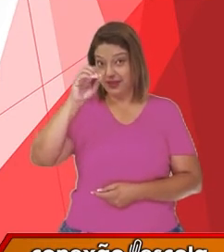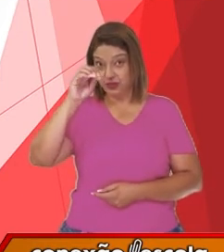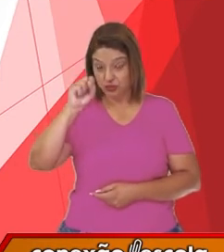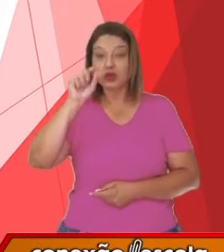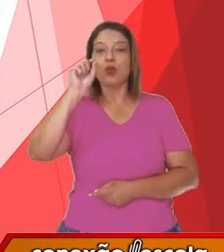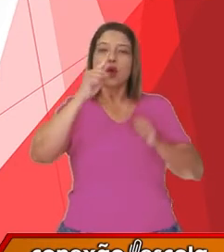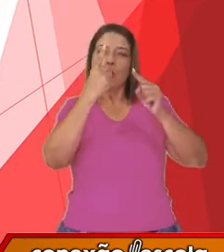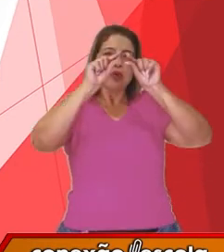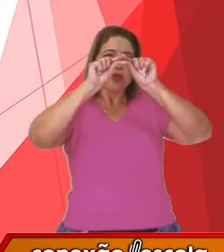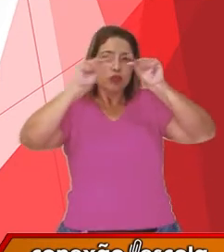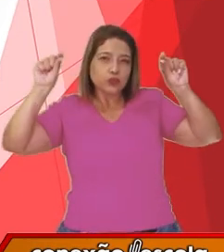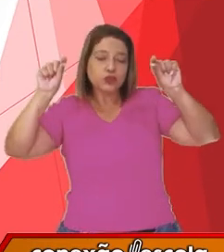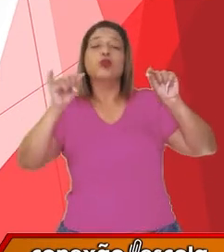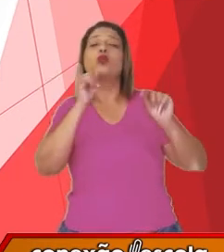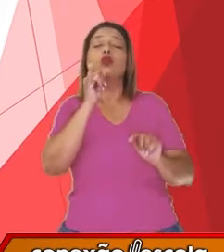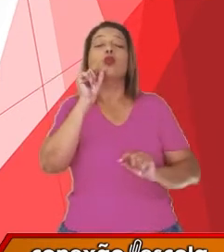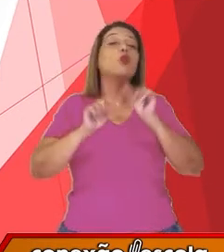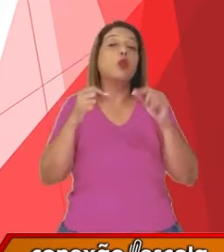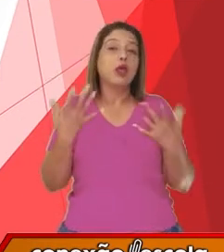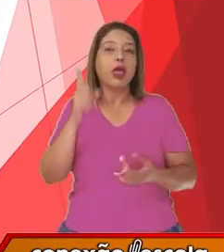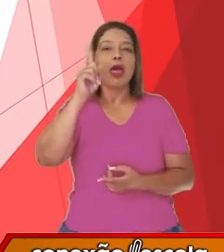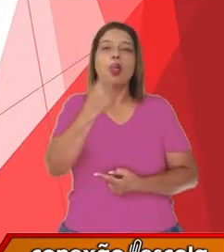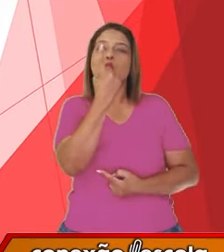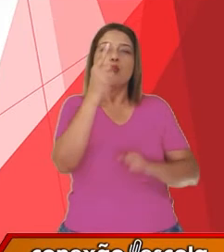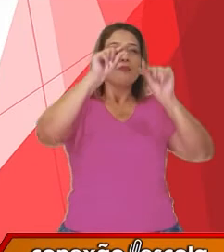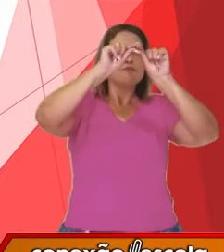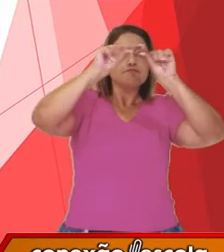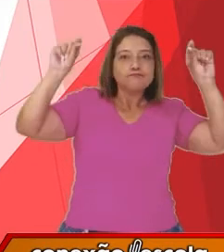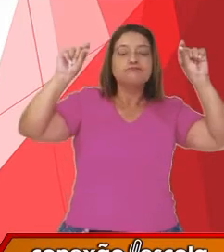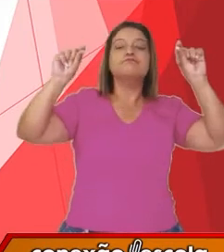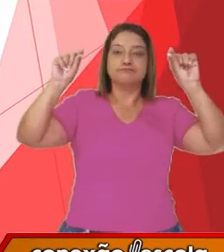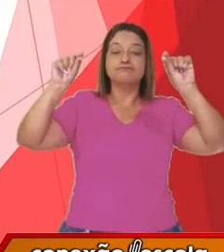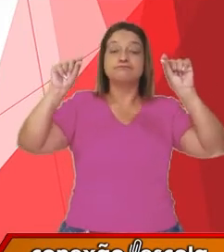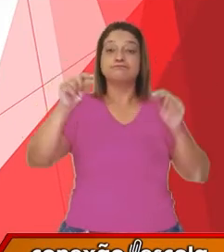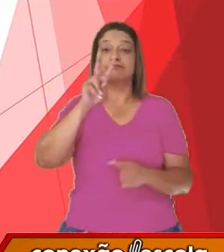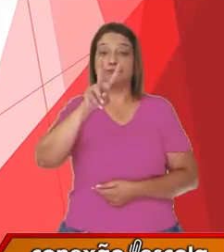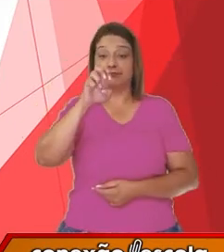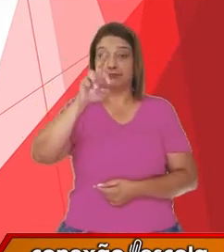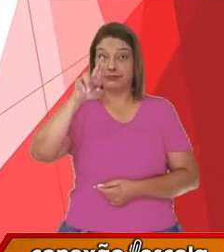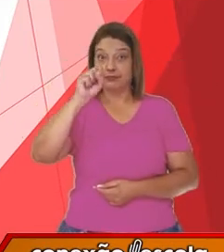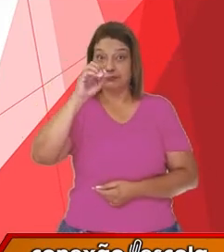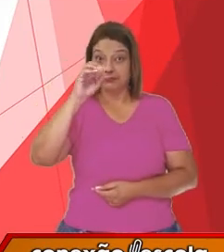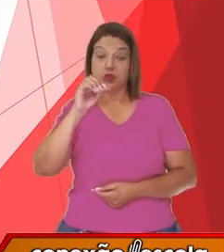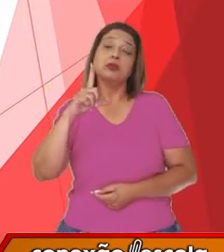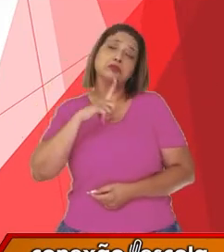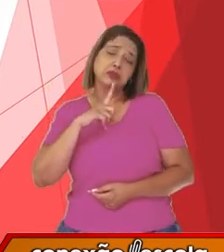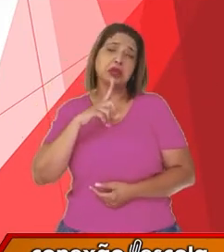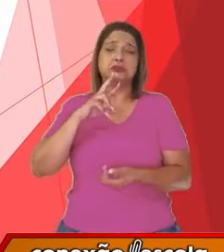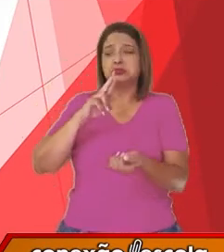de dizer. Versos são as linhas do texto e podem ter rimas ou